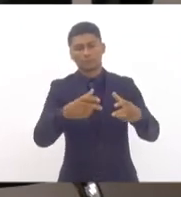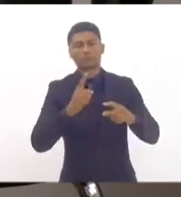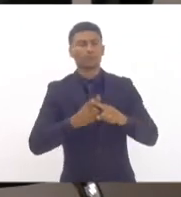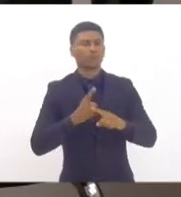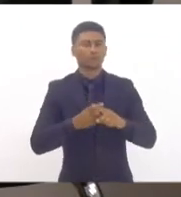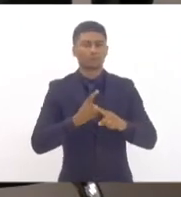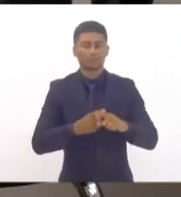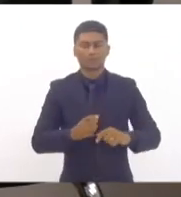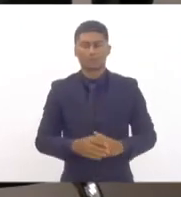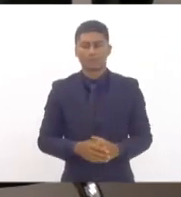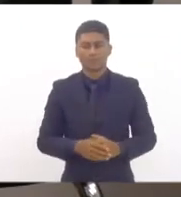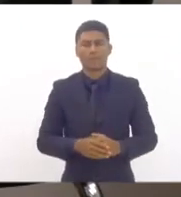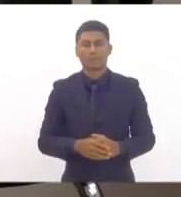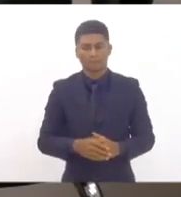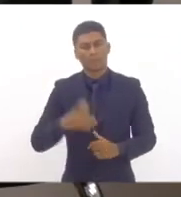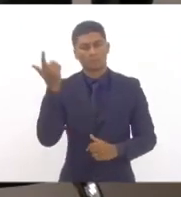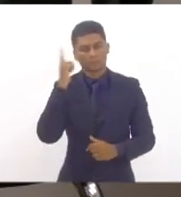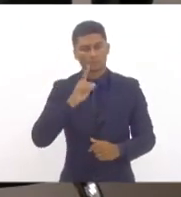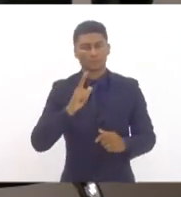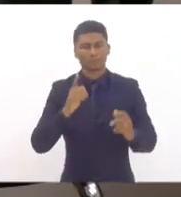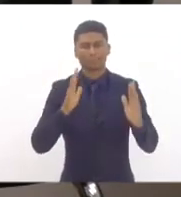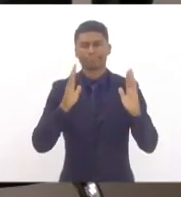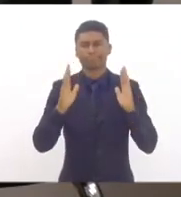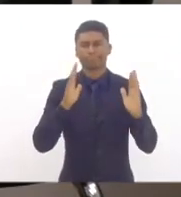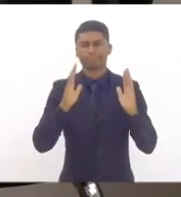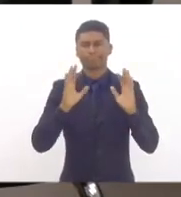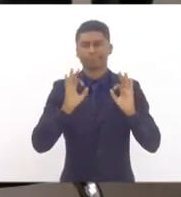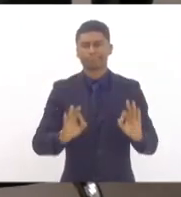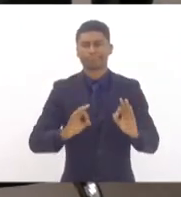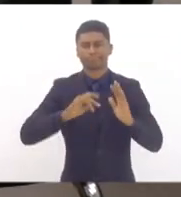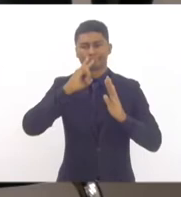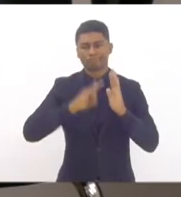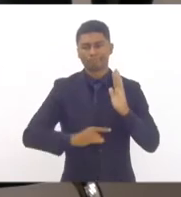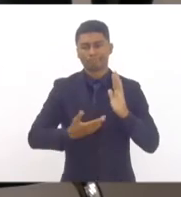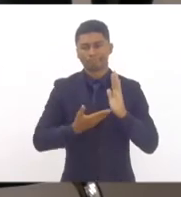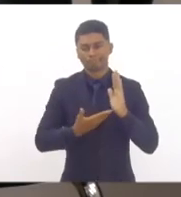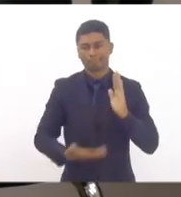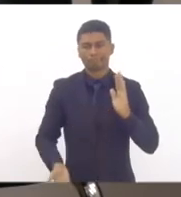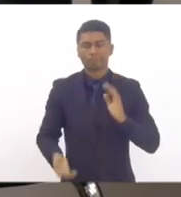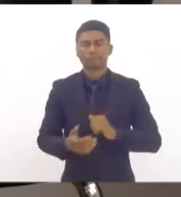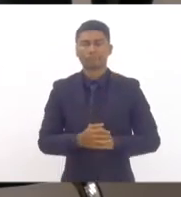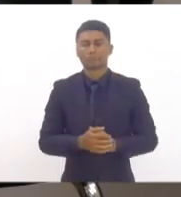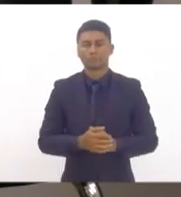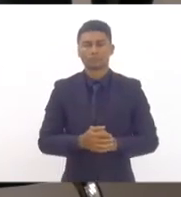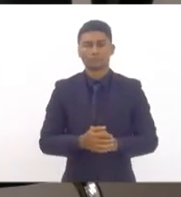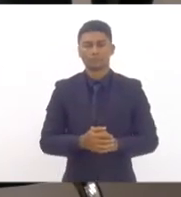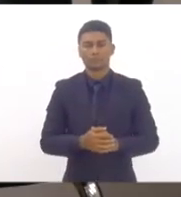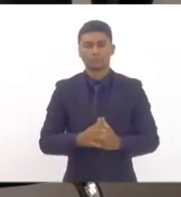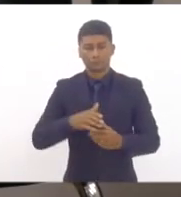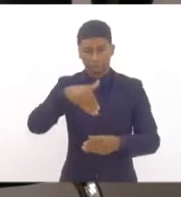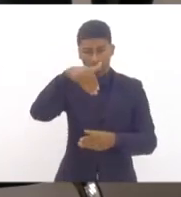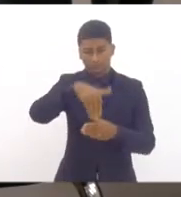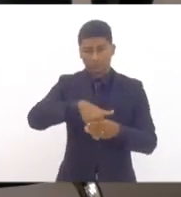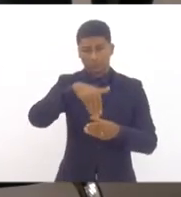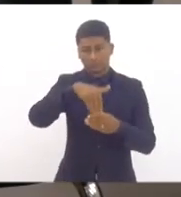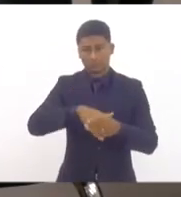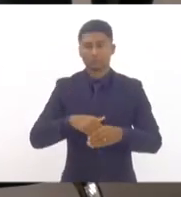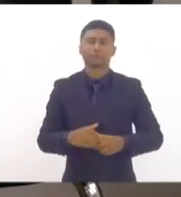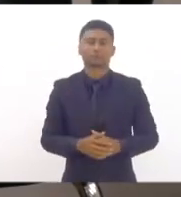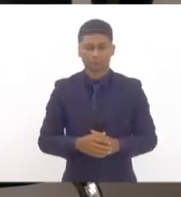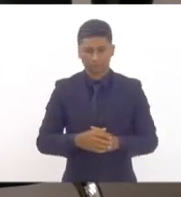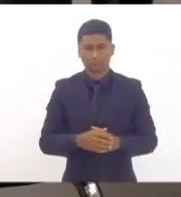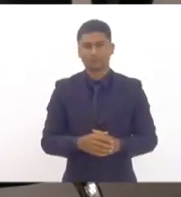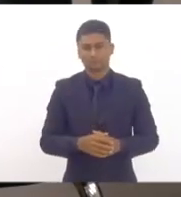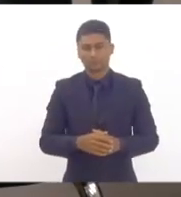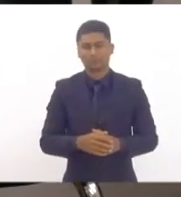realmente conduzir no prazo esse edital. Bom, sobre os votos, realmente eu